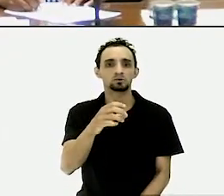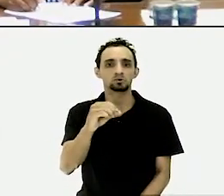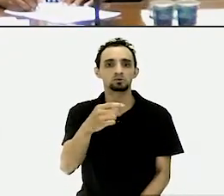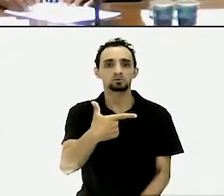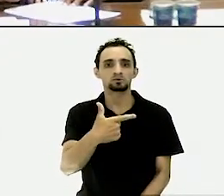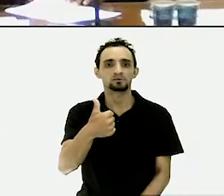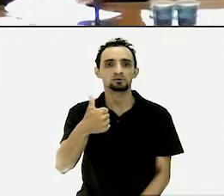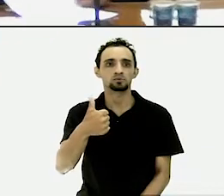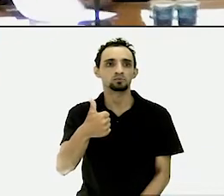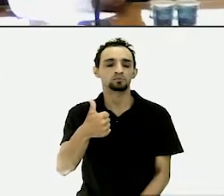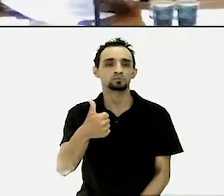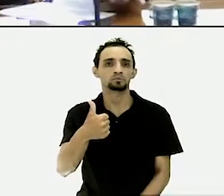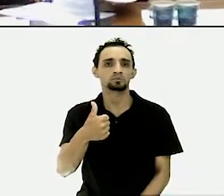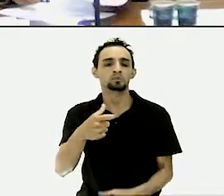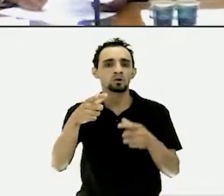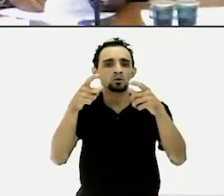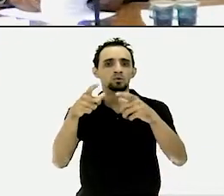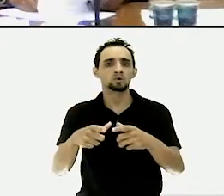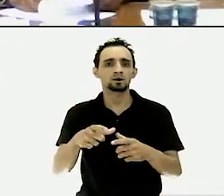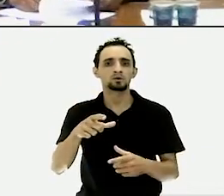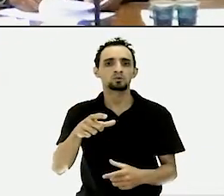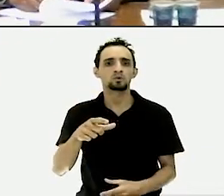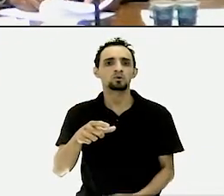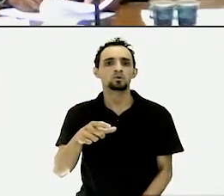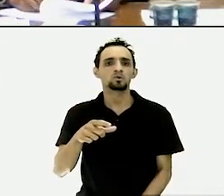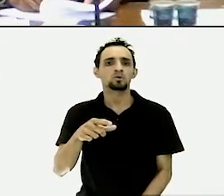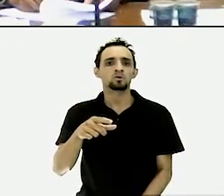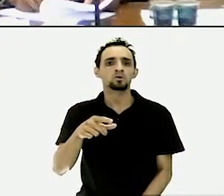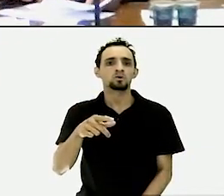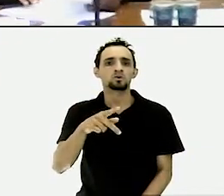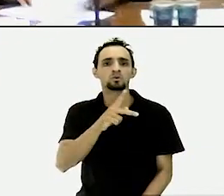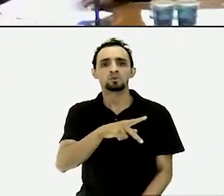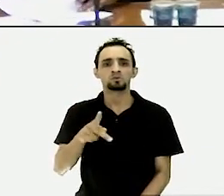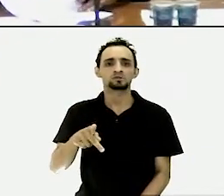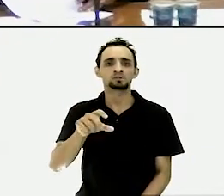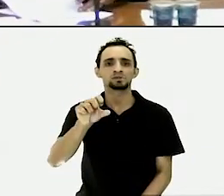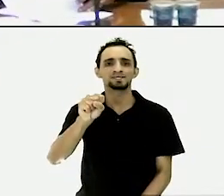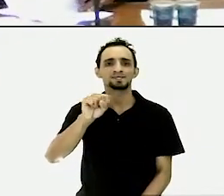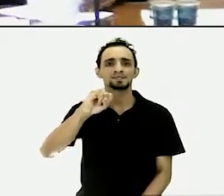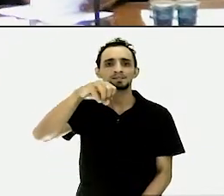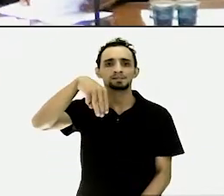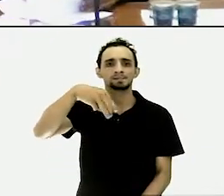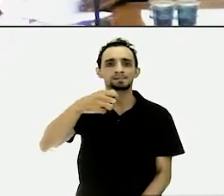à mesa que seja oficiado ao prefeito municipal e ao secretário de Vias Públicas